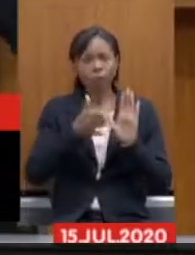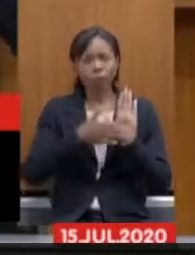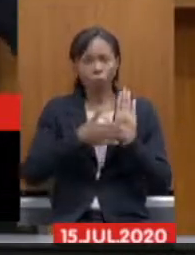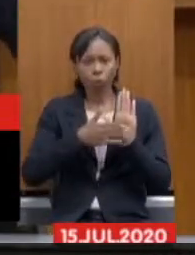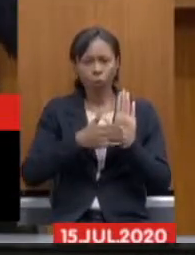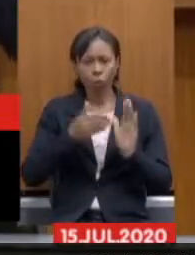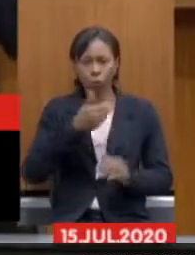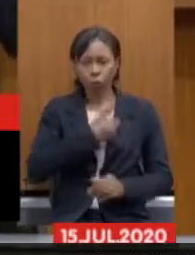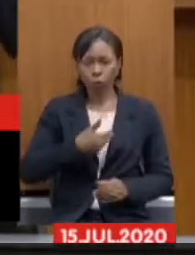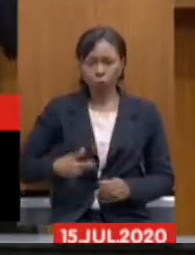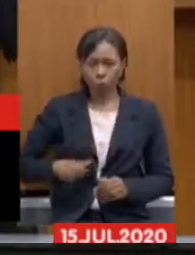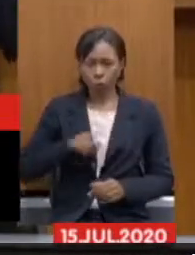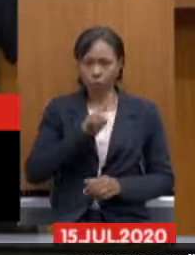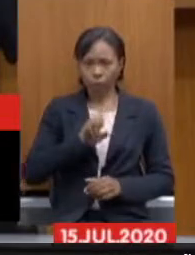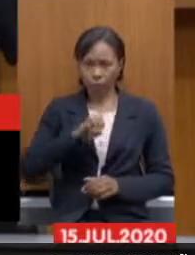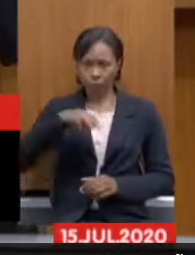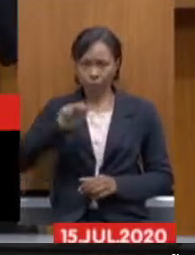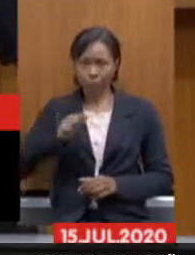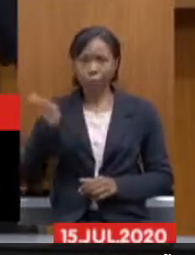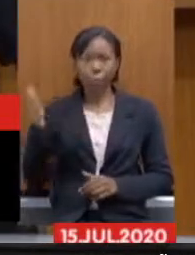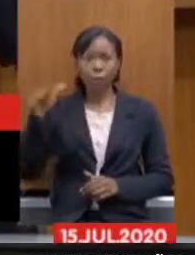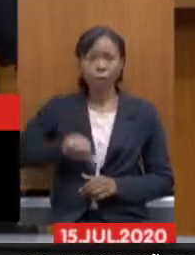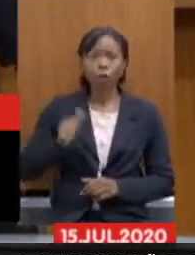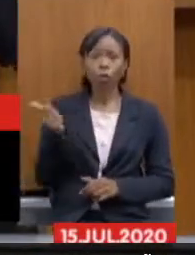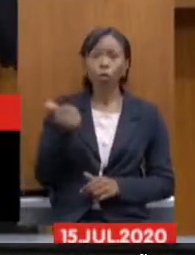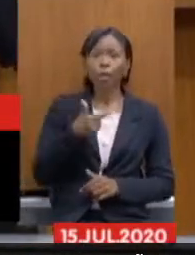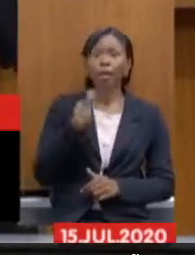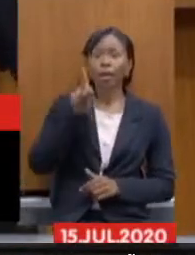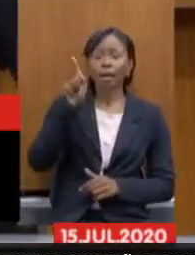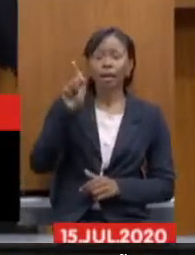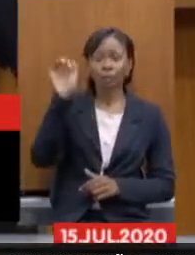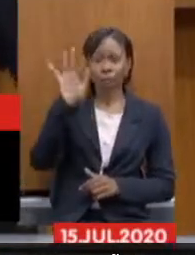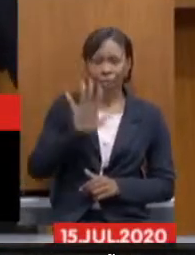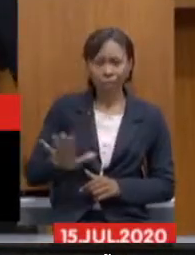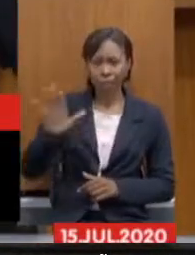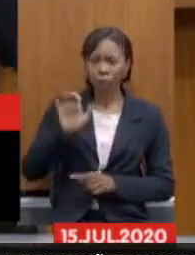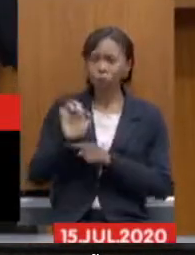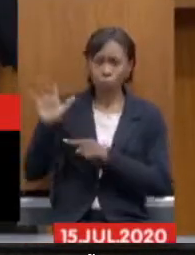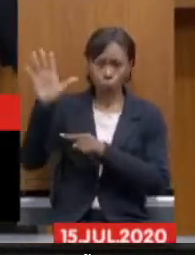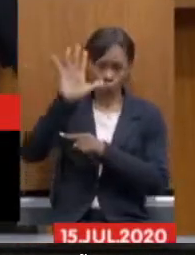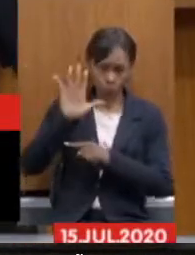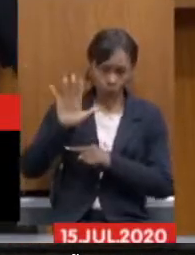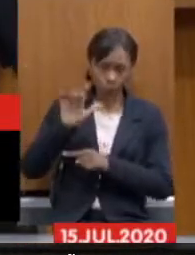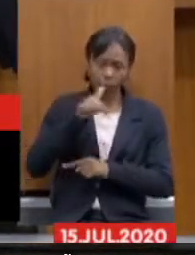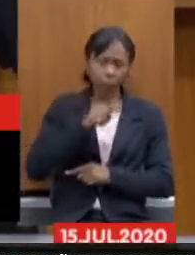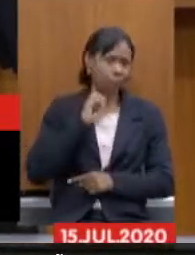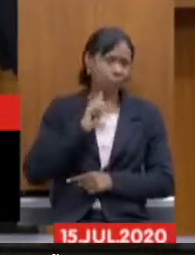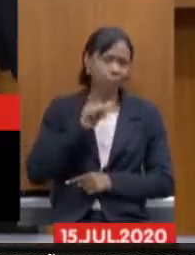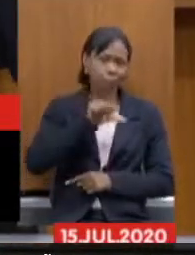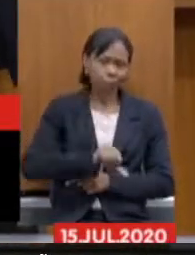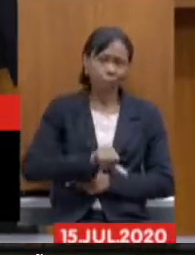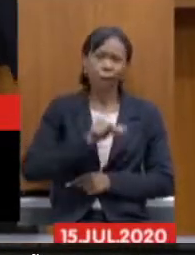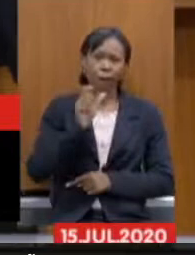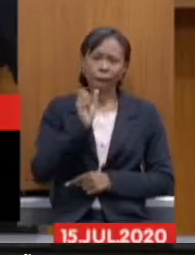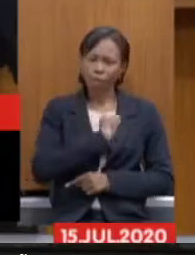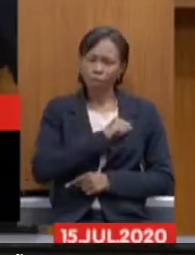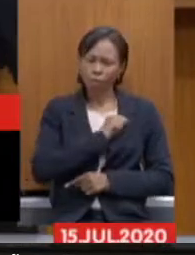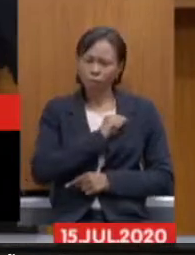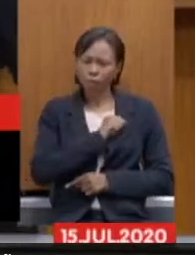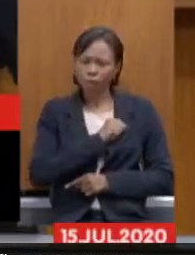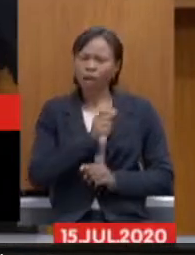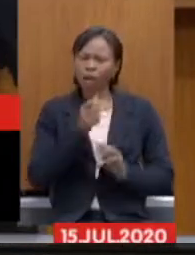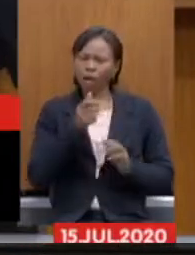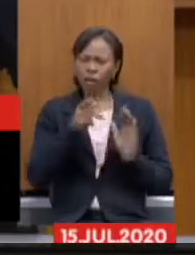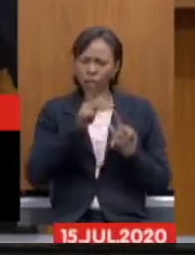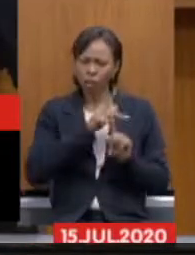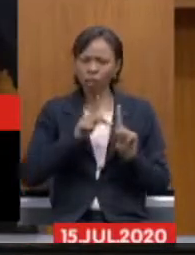pelo zema é muito pior que a federal e também que aquelas feitas por outros estados é uma reforma perversa e vai